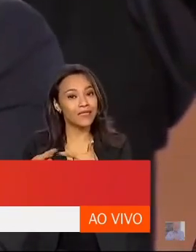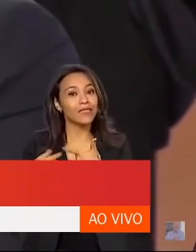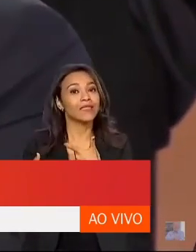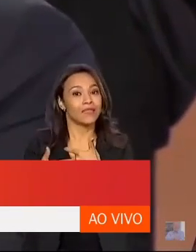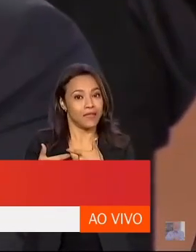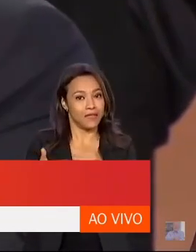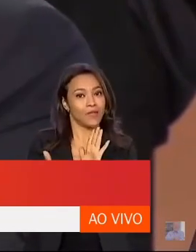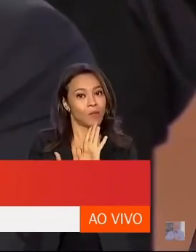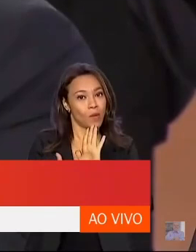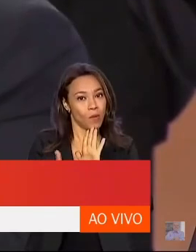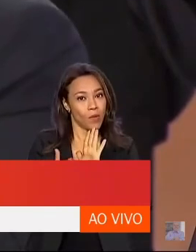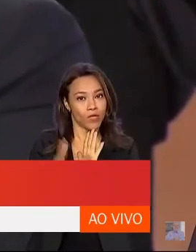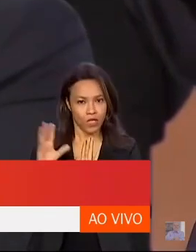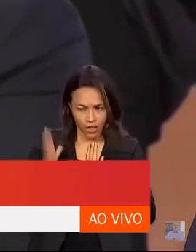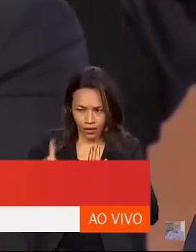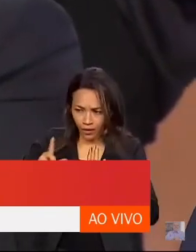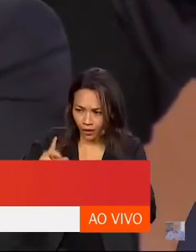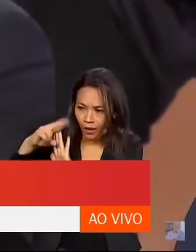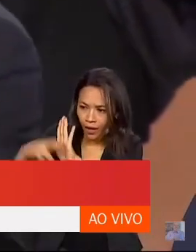dos métodos de autorregulação.